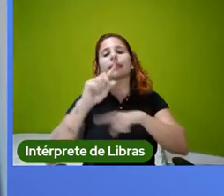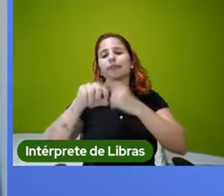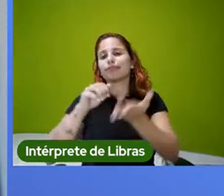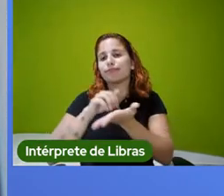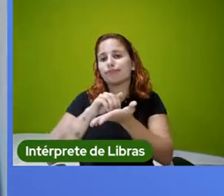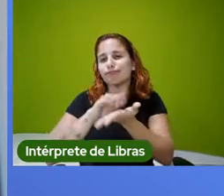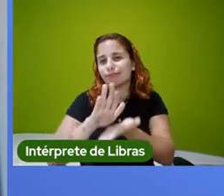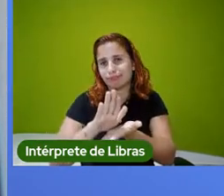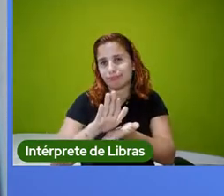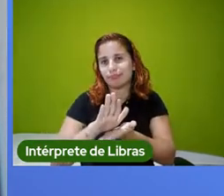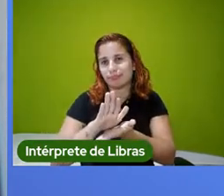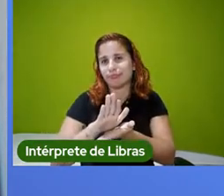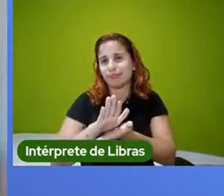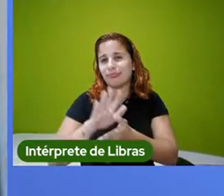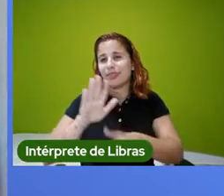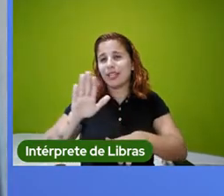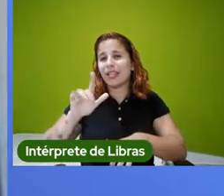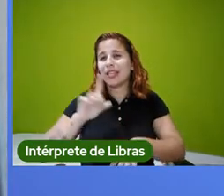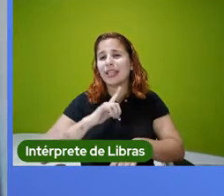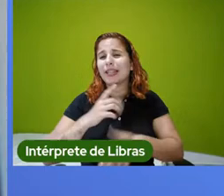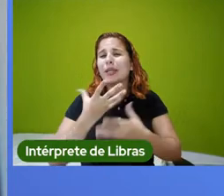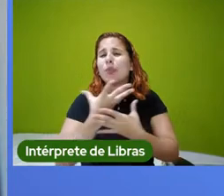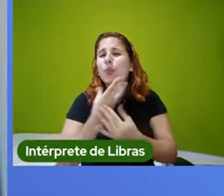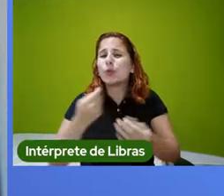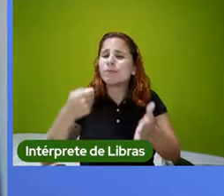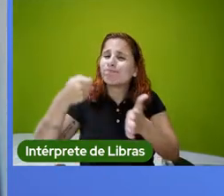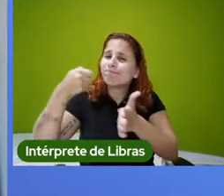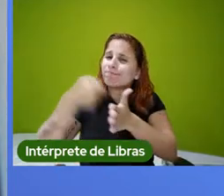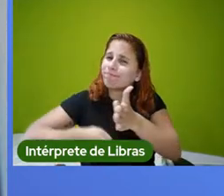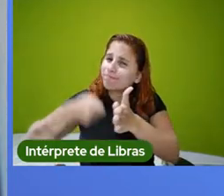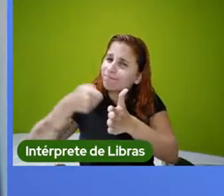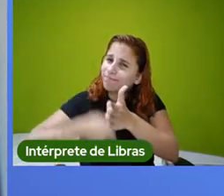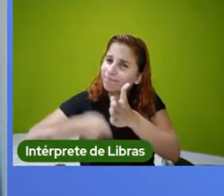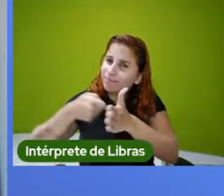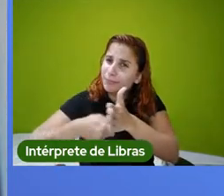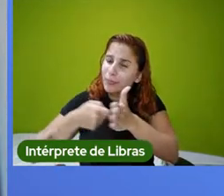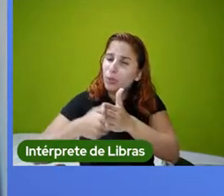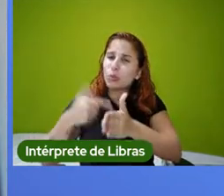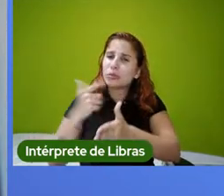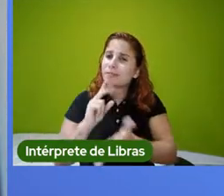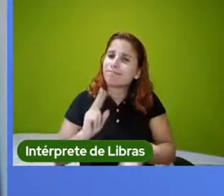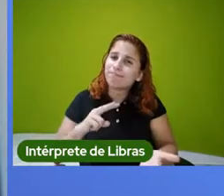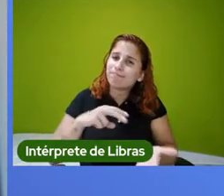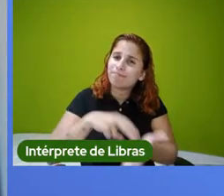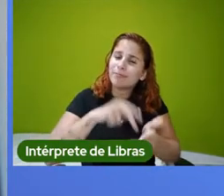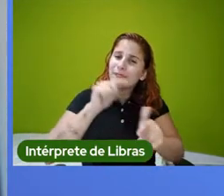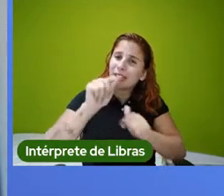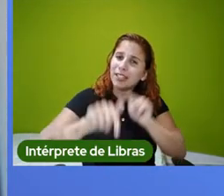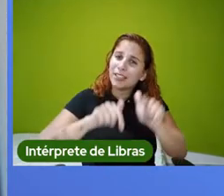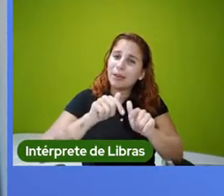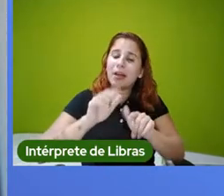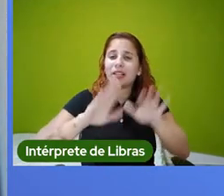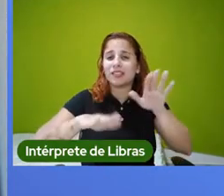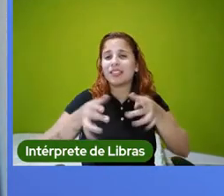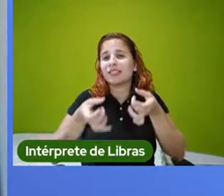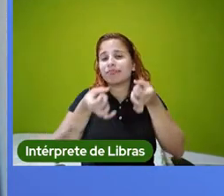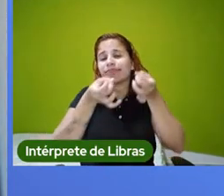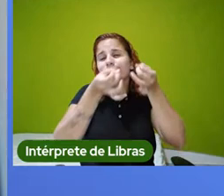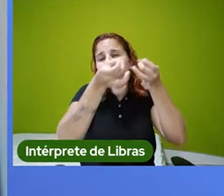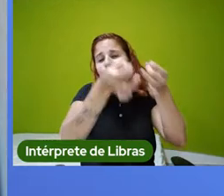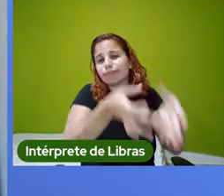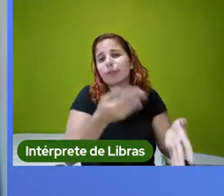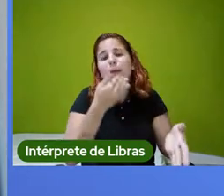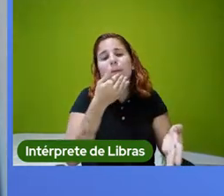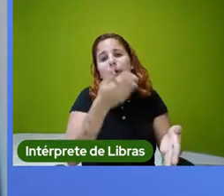ou aí enfrentam tantas barreiras para estar ali naquele trabalho que acabam também pedindo demissão.